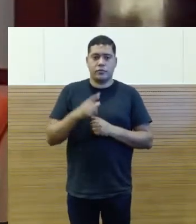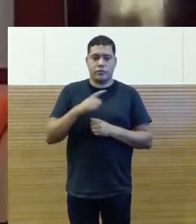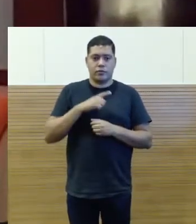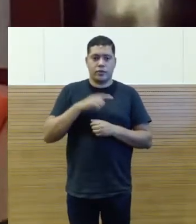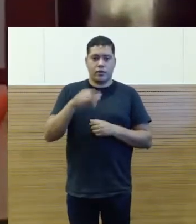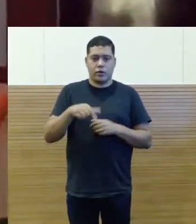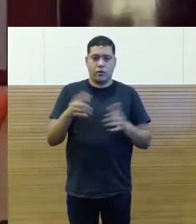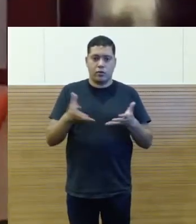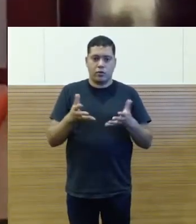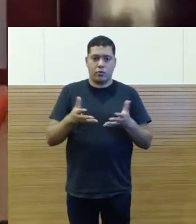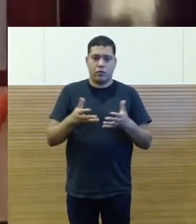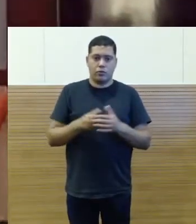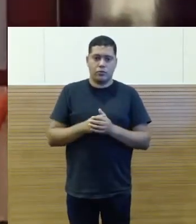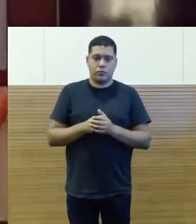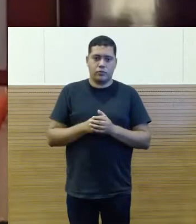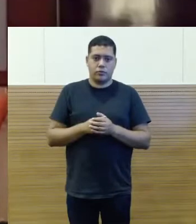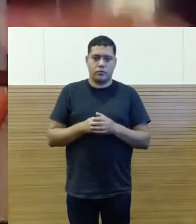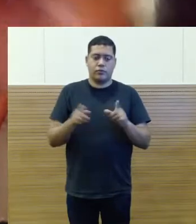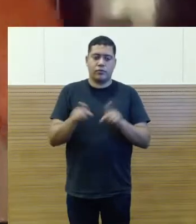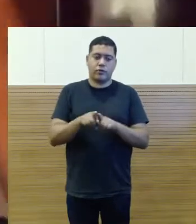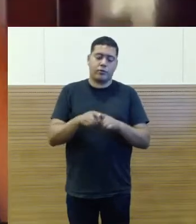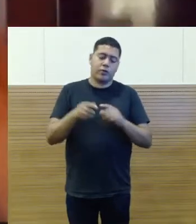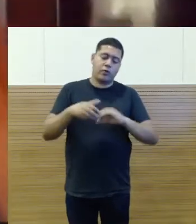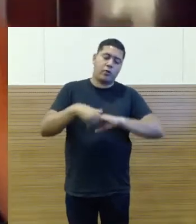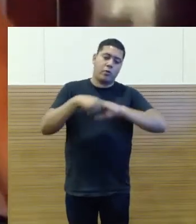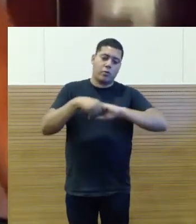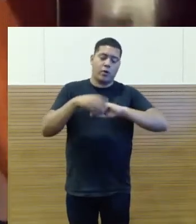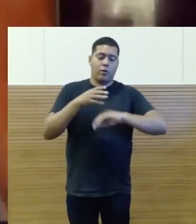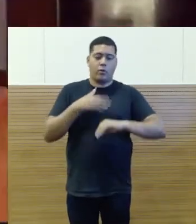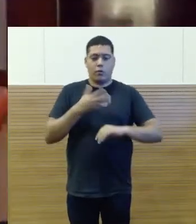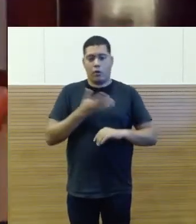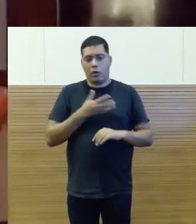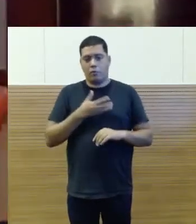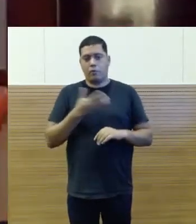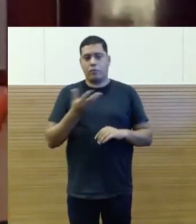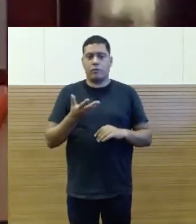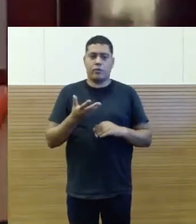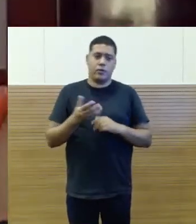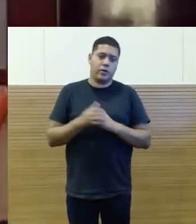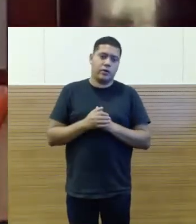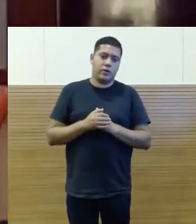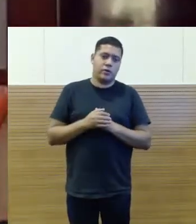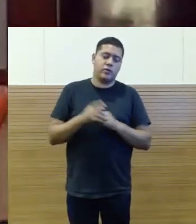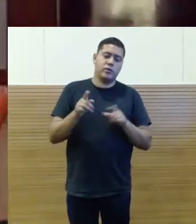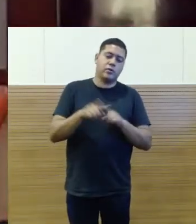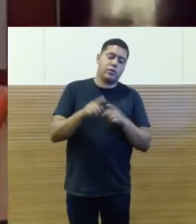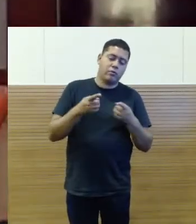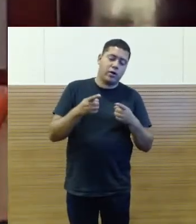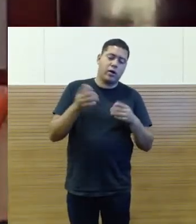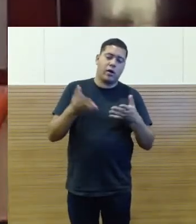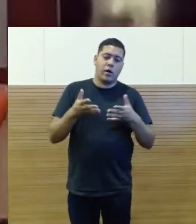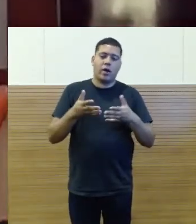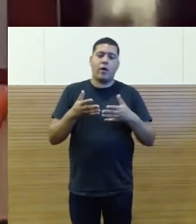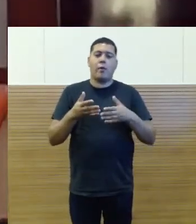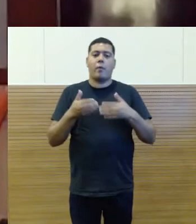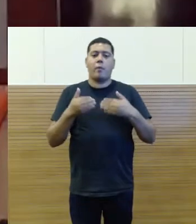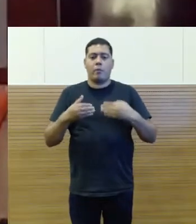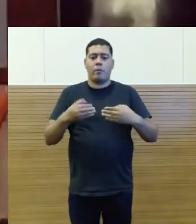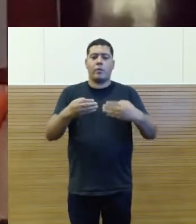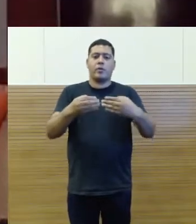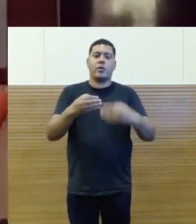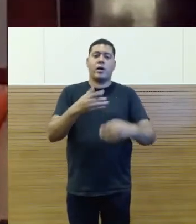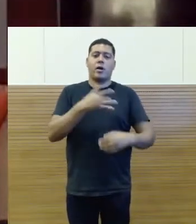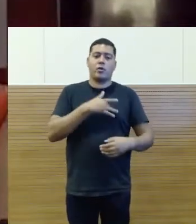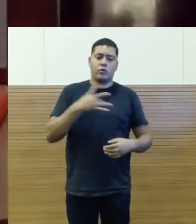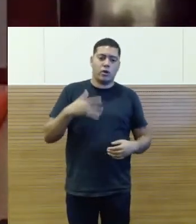hoje. Queria cumprimentar também meus colegas, Gisele, meus colegas todos do Ministério da Saúde, meus colegas